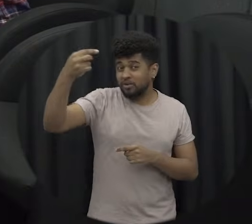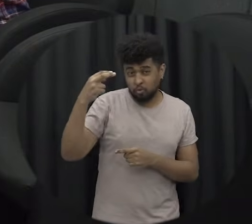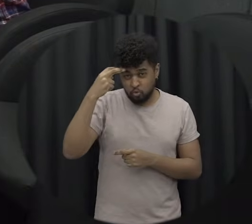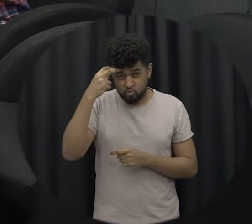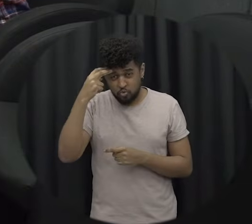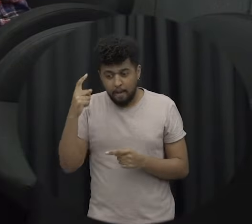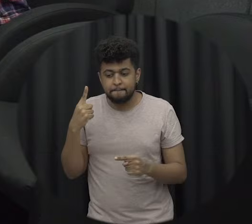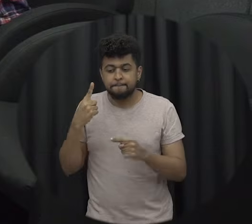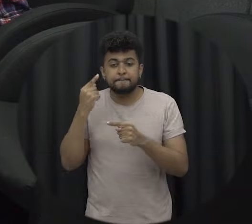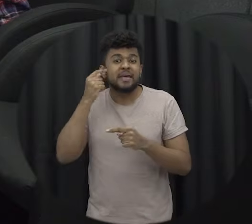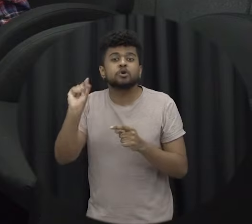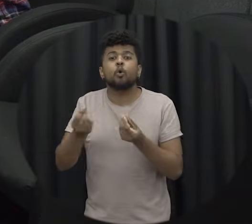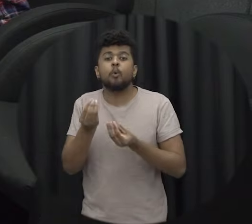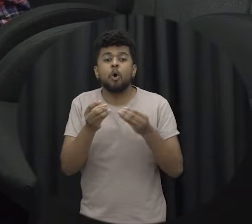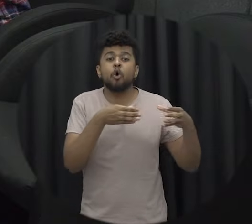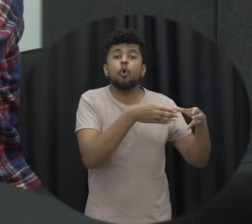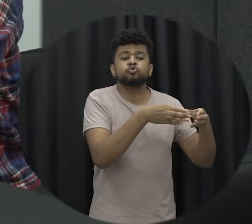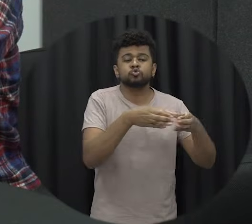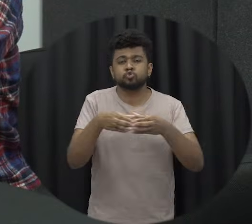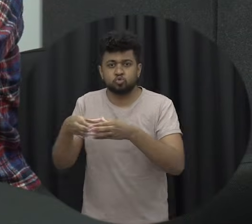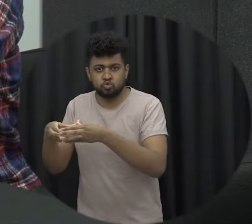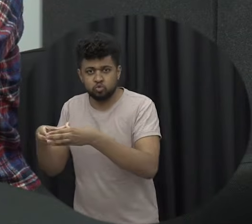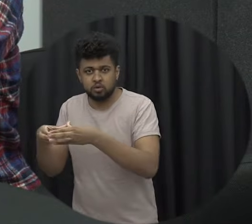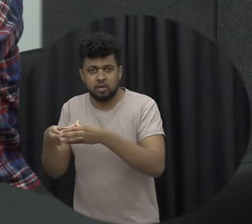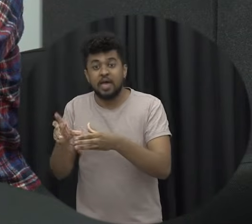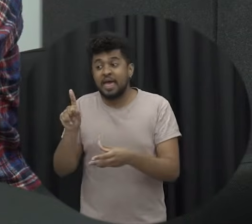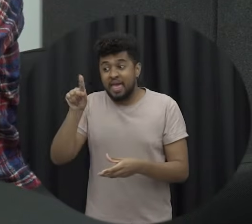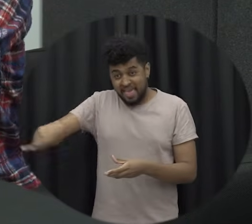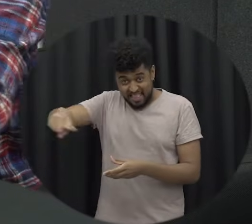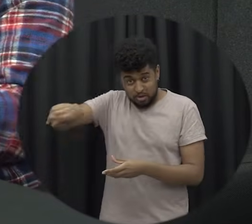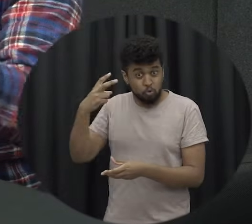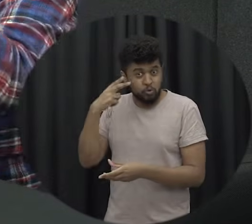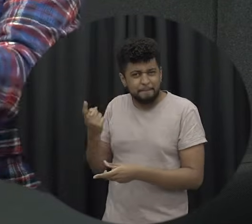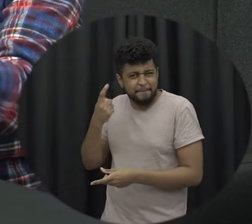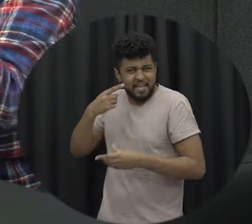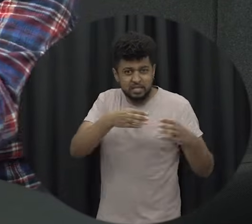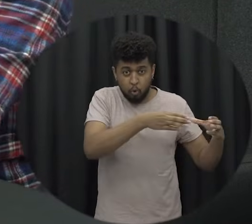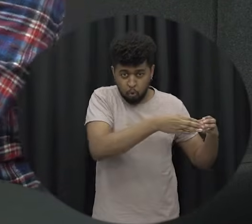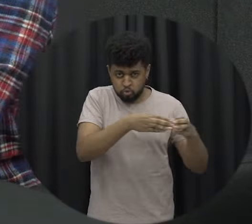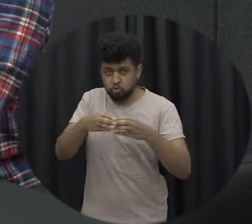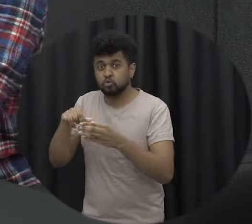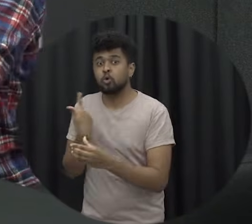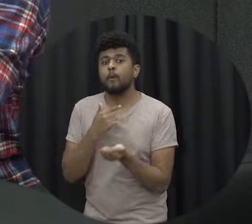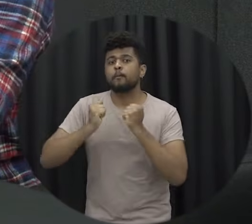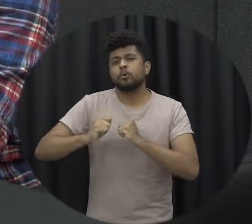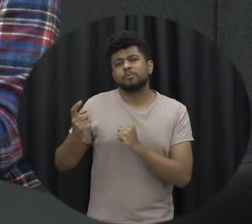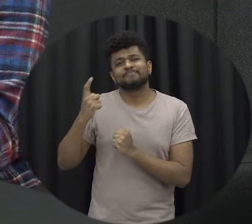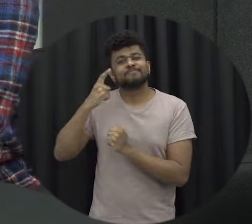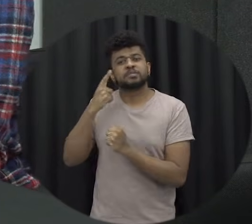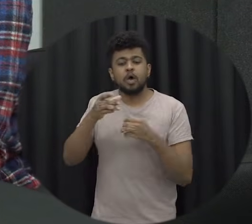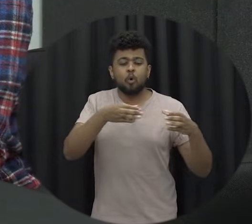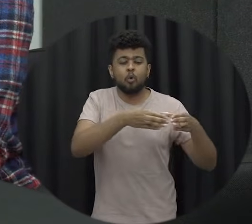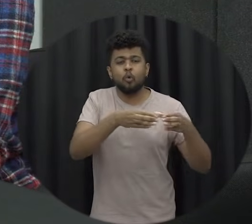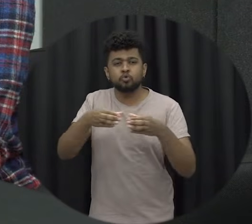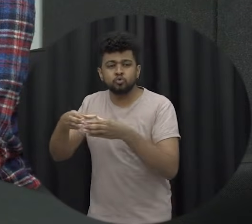então, quando eles pensam em conjunto, né, a gente pode estar pensando em conjuntos de determinado número, como quando a